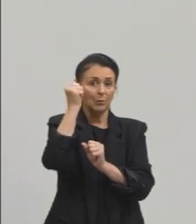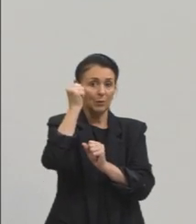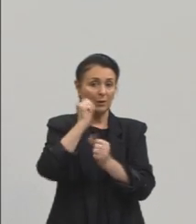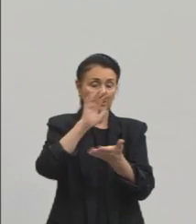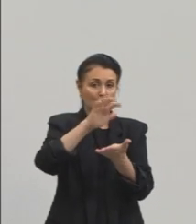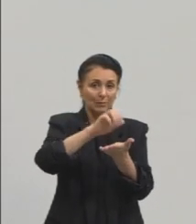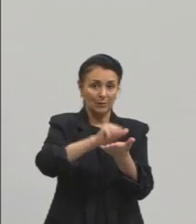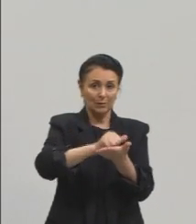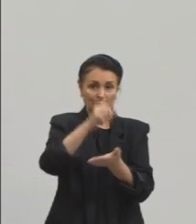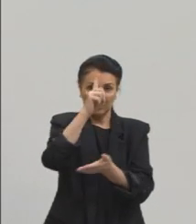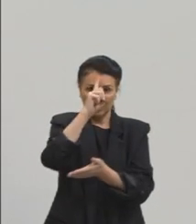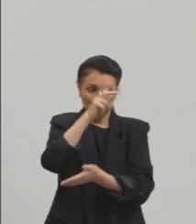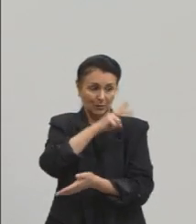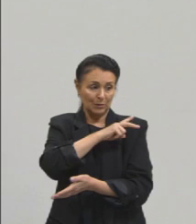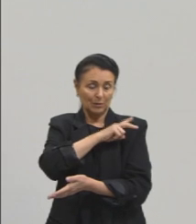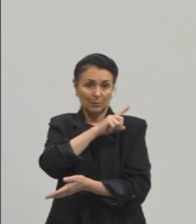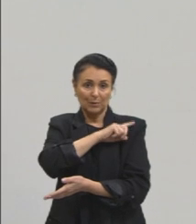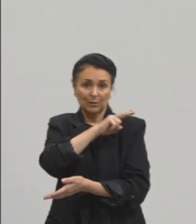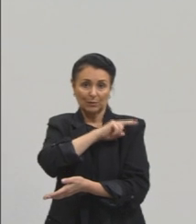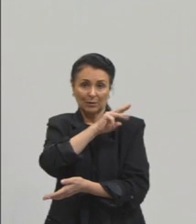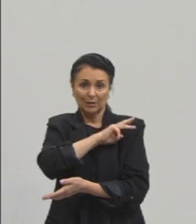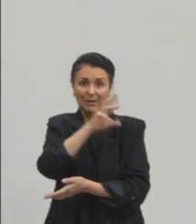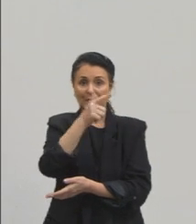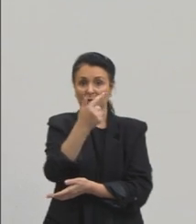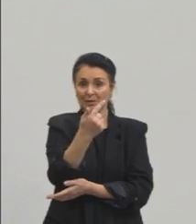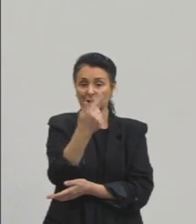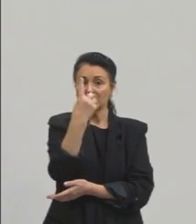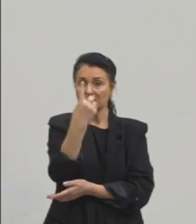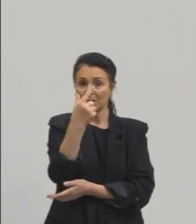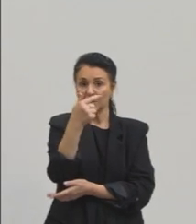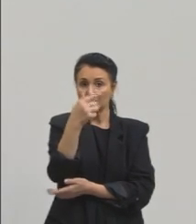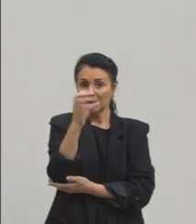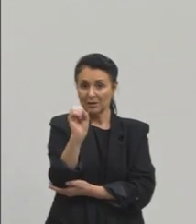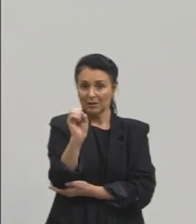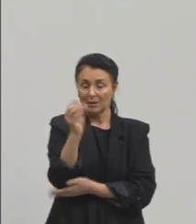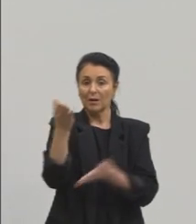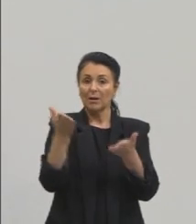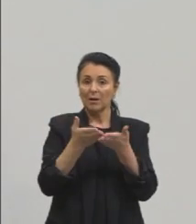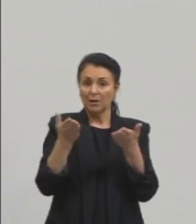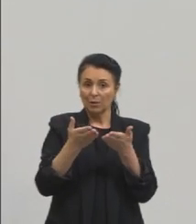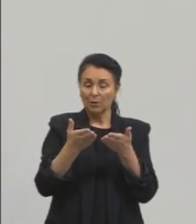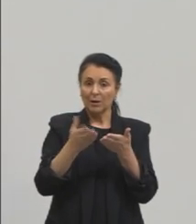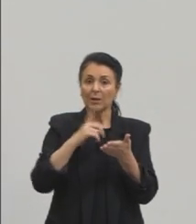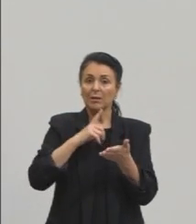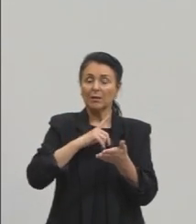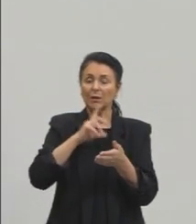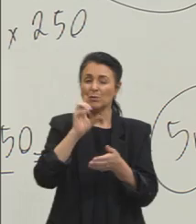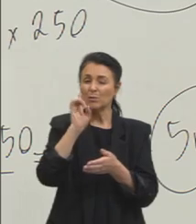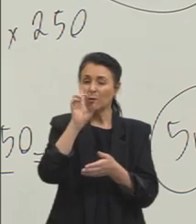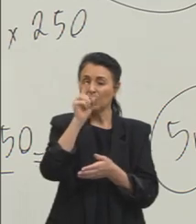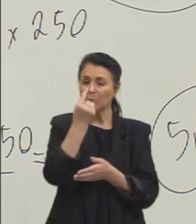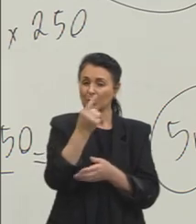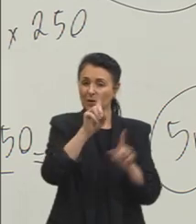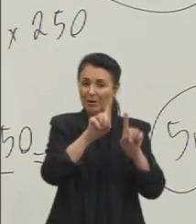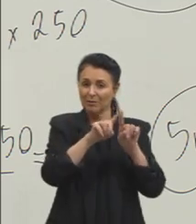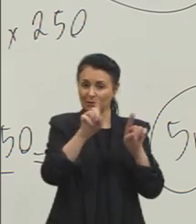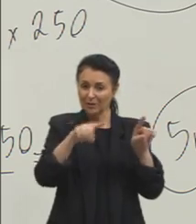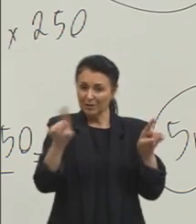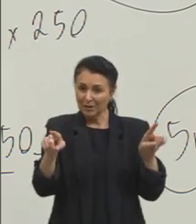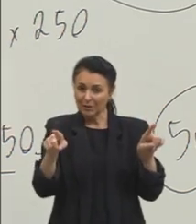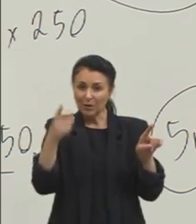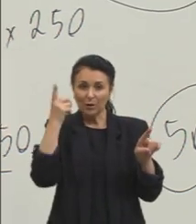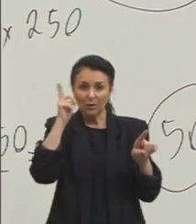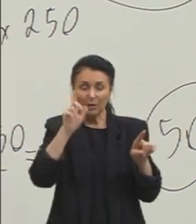mulheres matriculadas 1ª 2ª e 3ª série A 170 agora que eu tenho só uma variável só uma coisa que eu não conheço eu